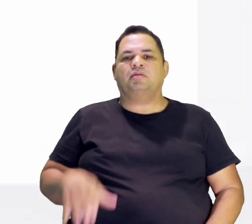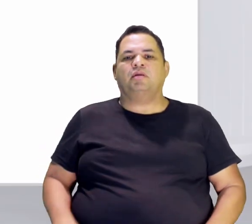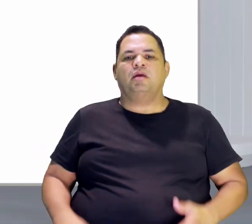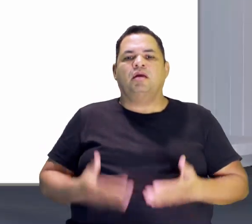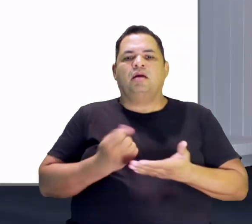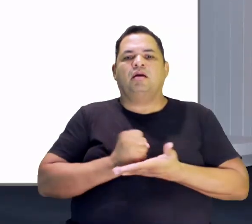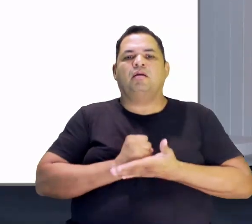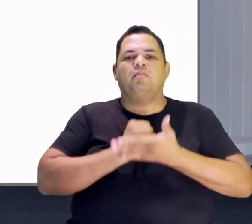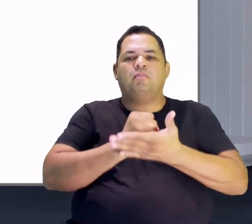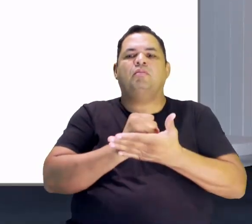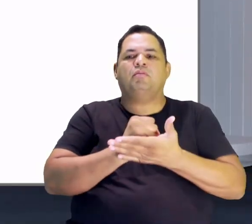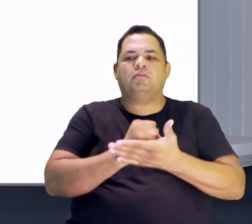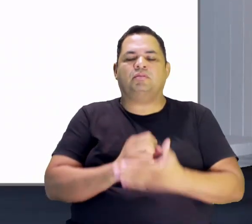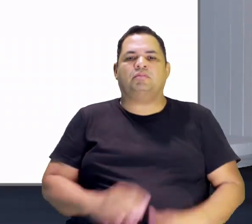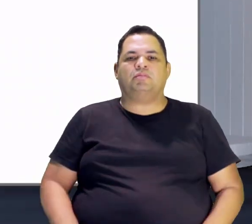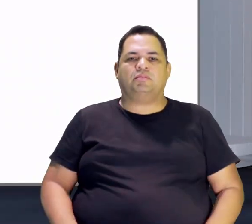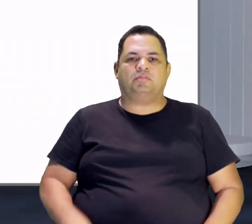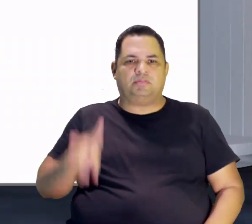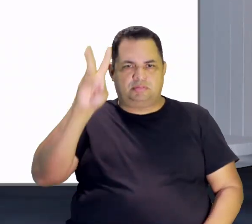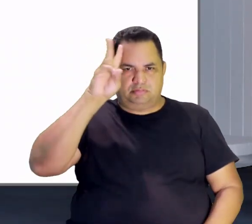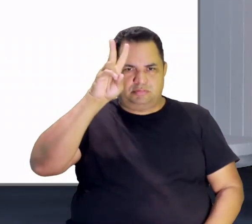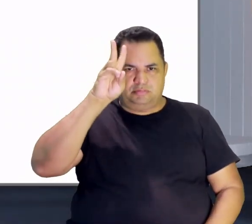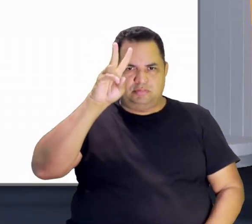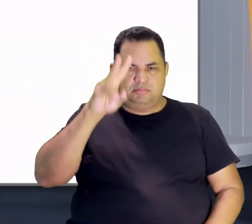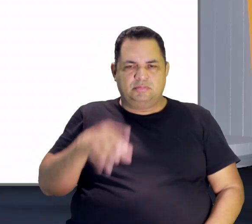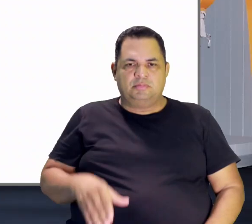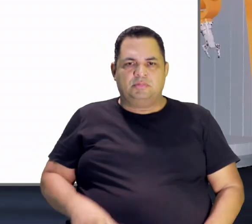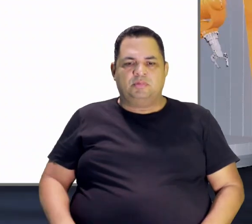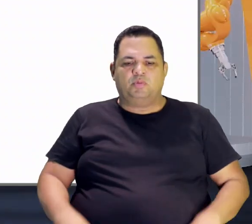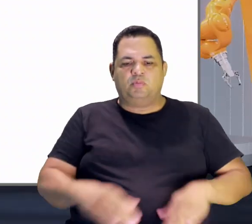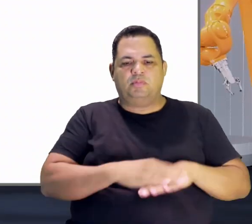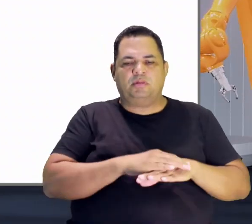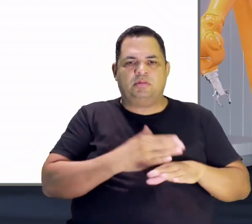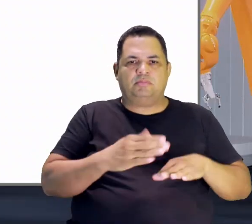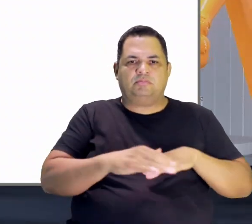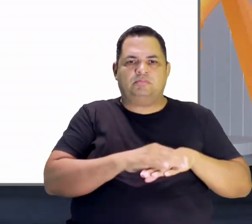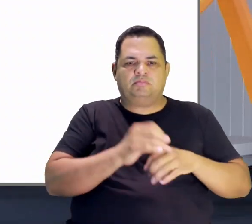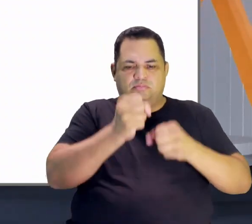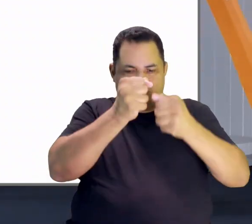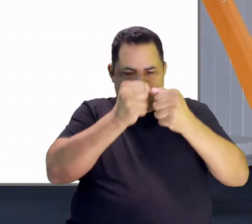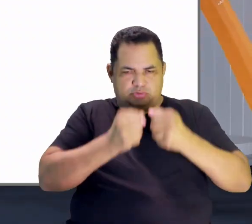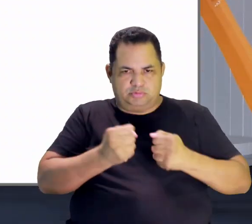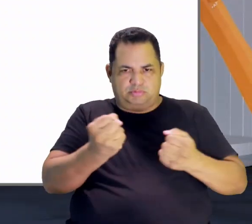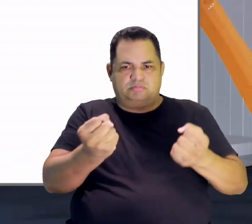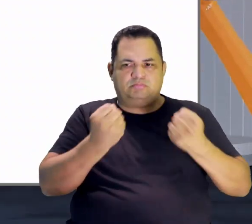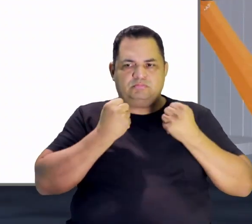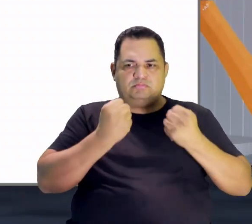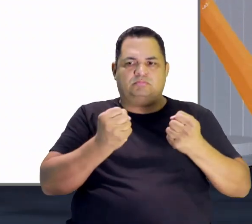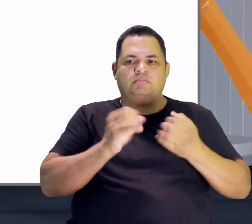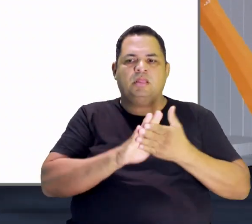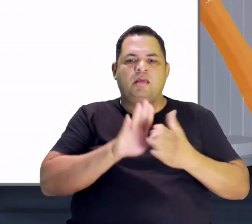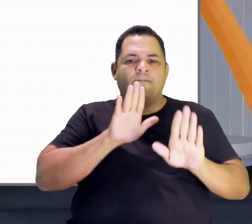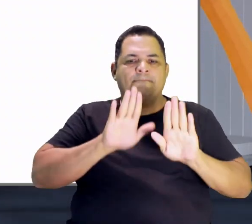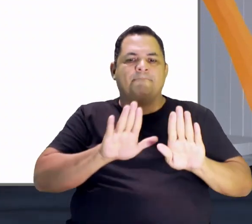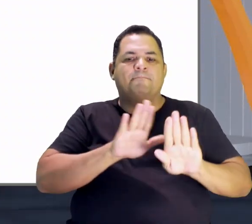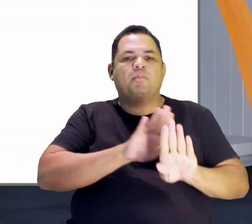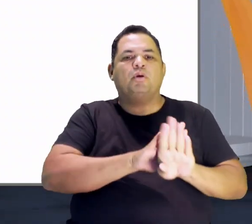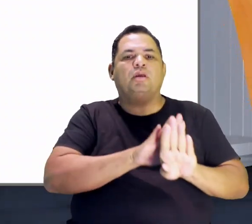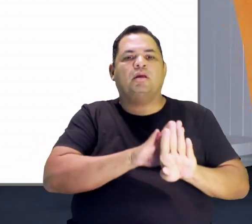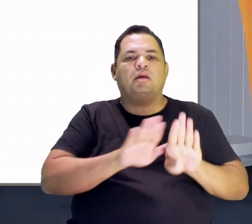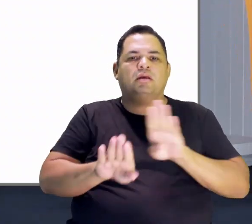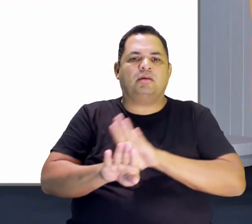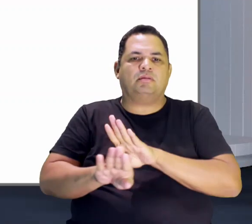apoio. Lembra do pé do atleta ali puxando, da pessoa ali puxando o peso? Ele teve que apoiar em algum lugar. E se ele